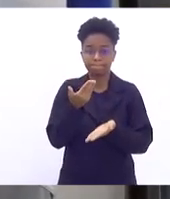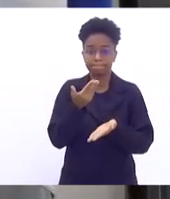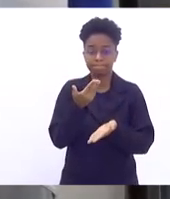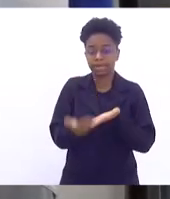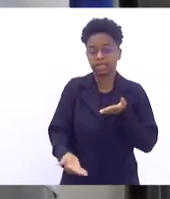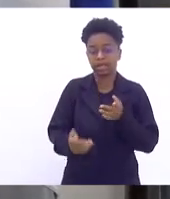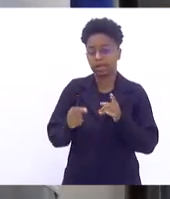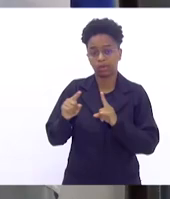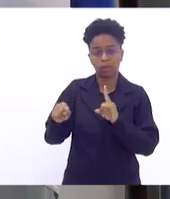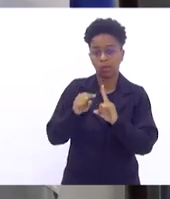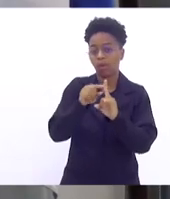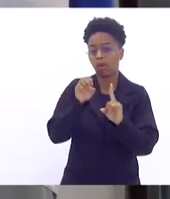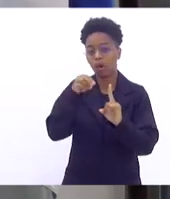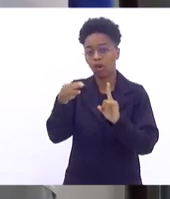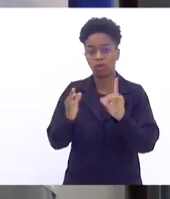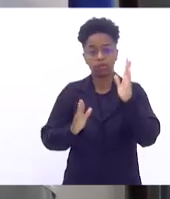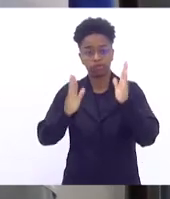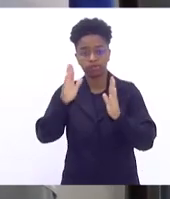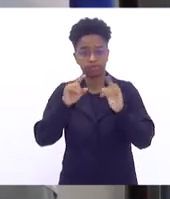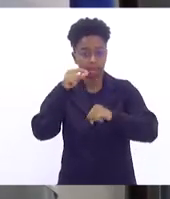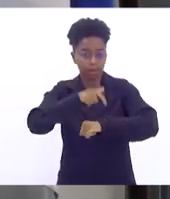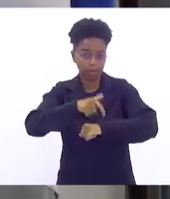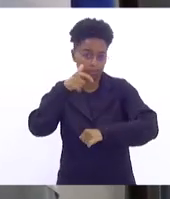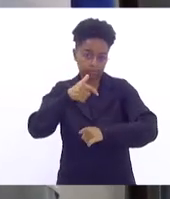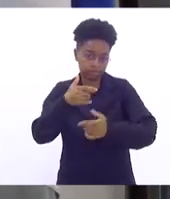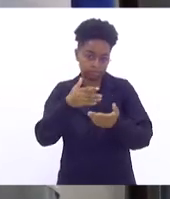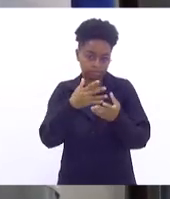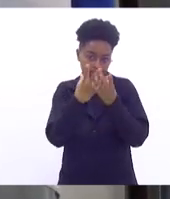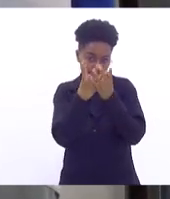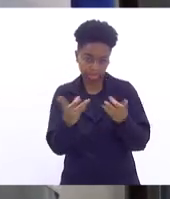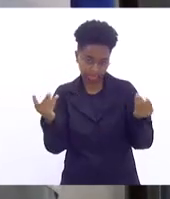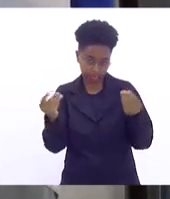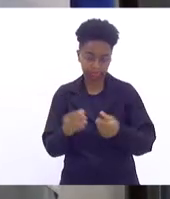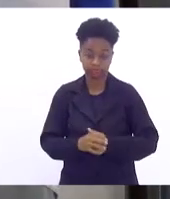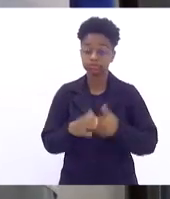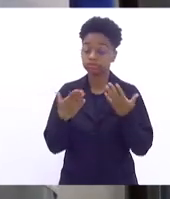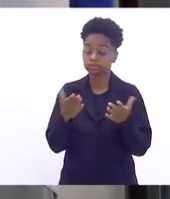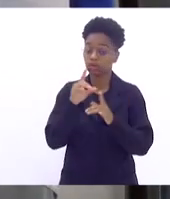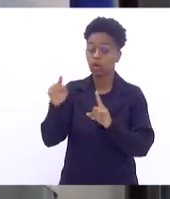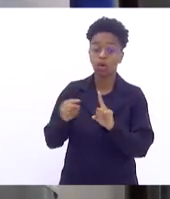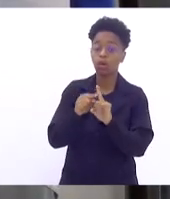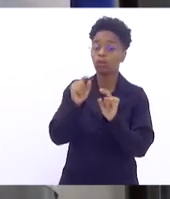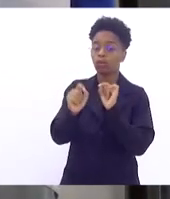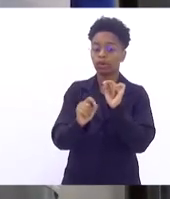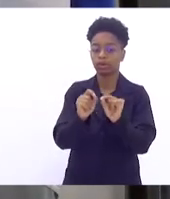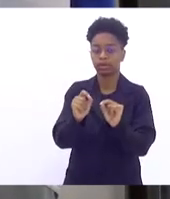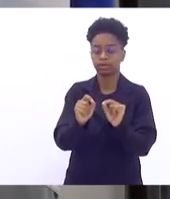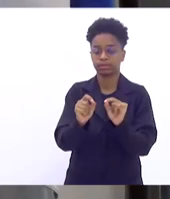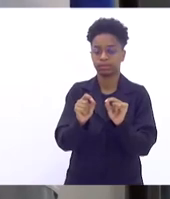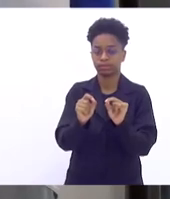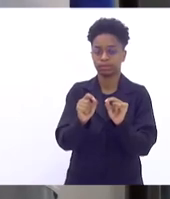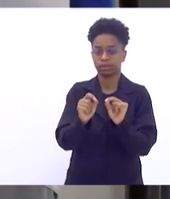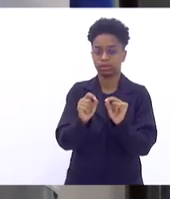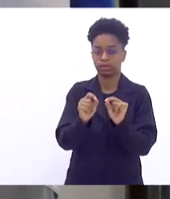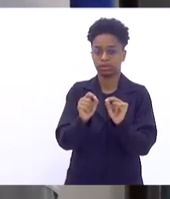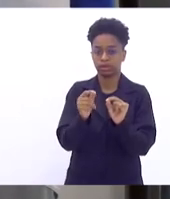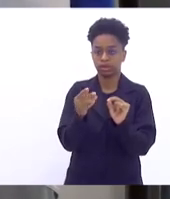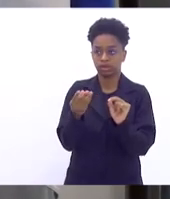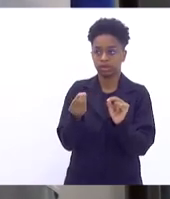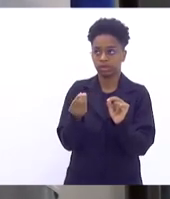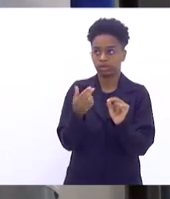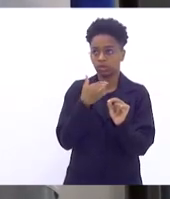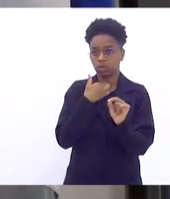temporalidade Eles se perderam com o tempo então o objetivo disso é que não mais possamos que